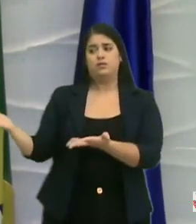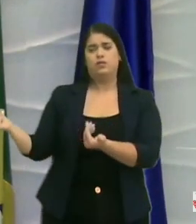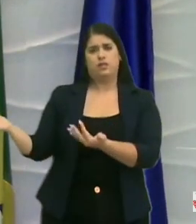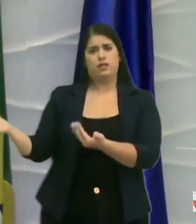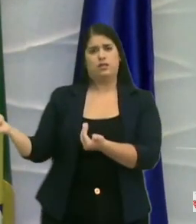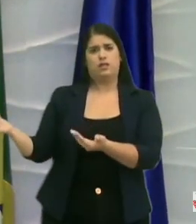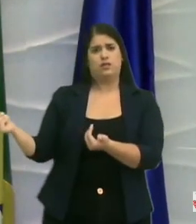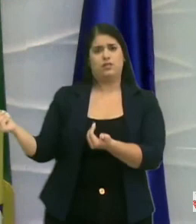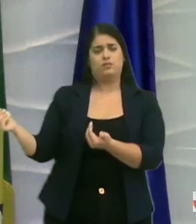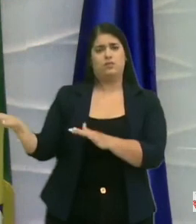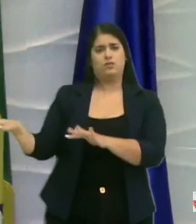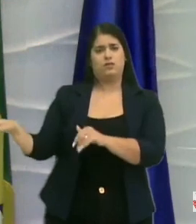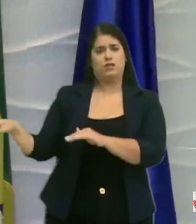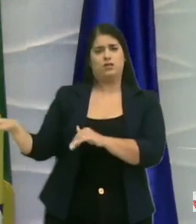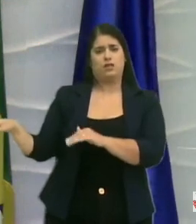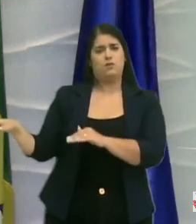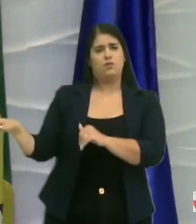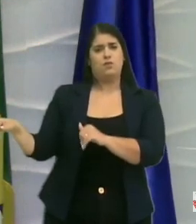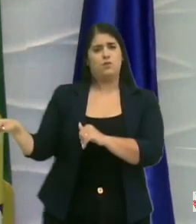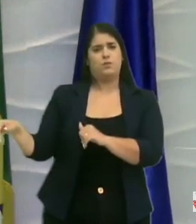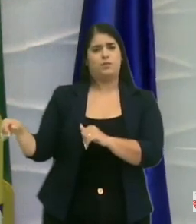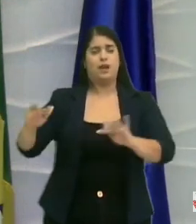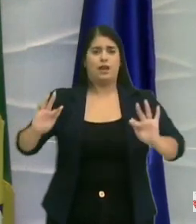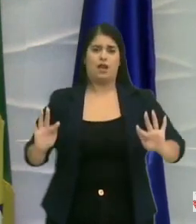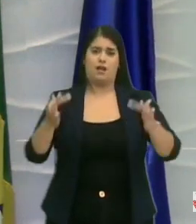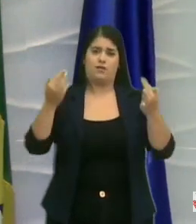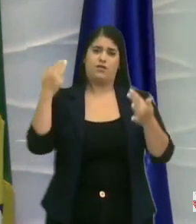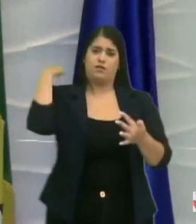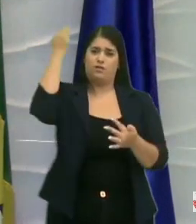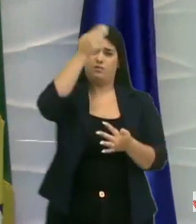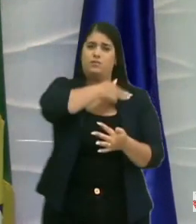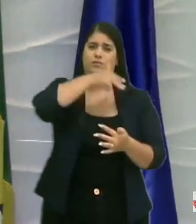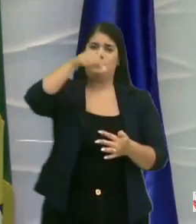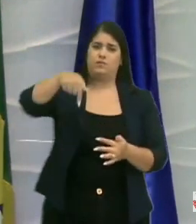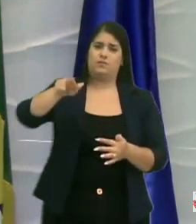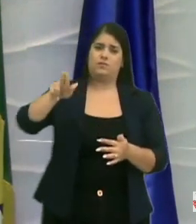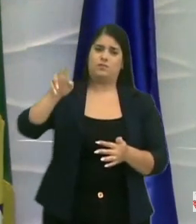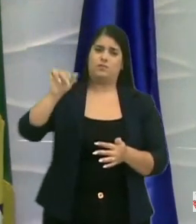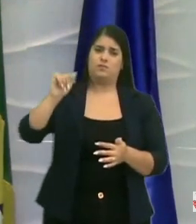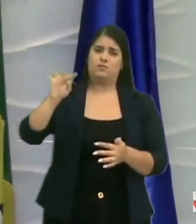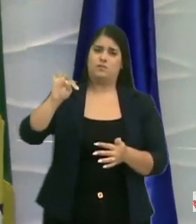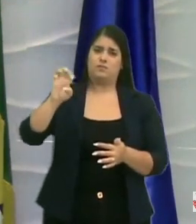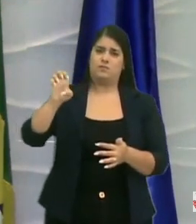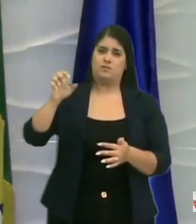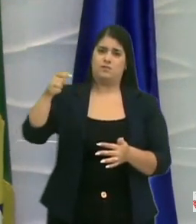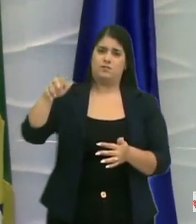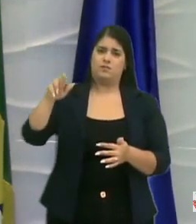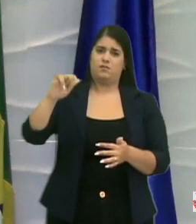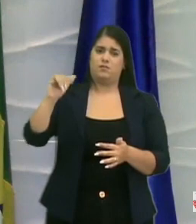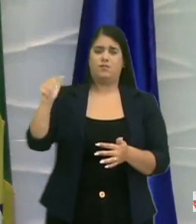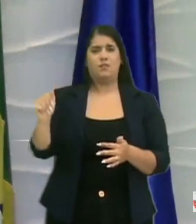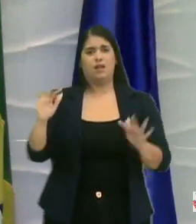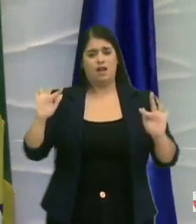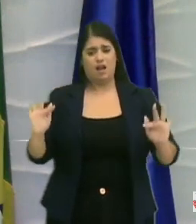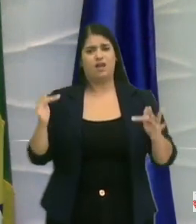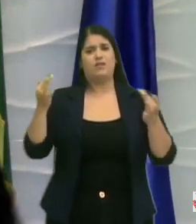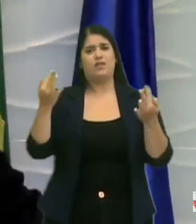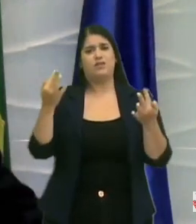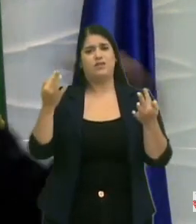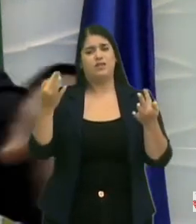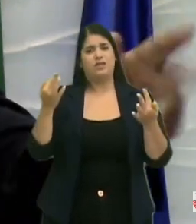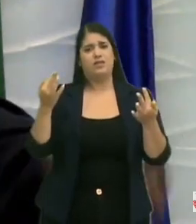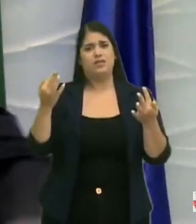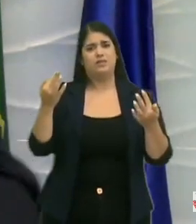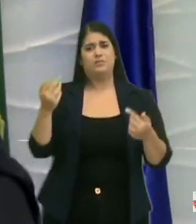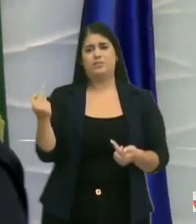que interditar a rua de novo. O São João foi feito com ruas interditadas. E eu estou vendo que a festa de Santa Quitéria vai ser feita